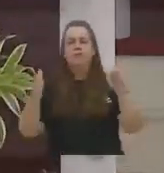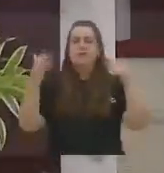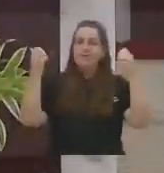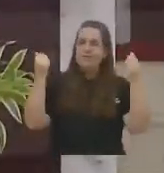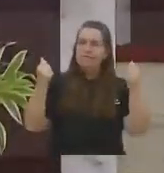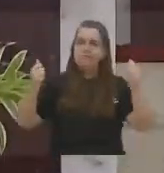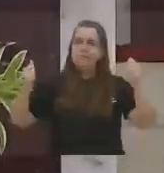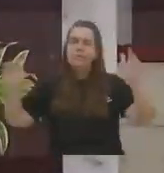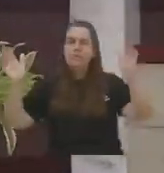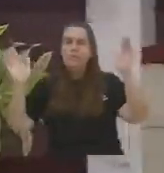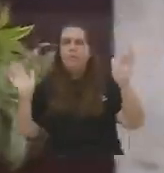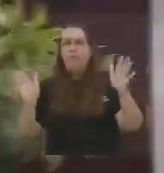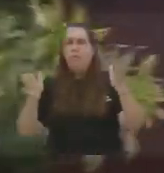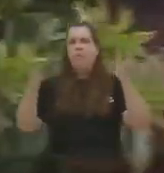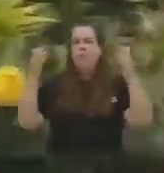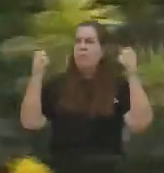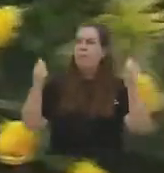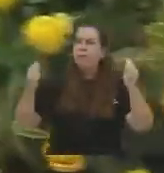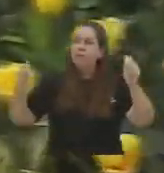Aleluia,